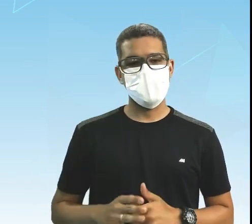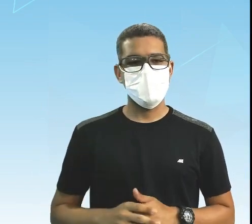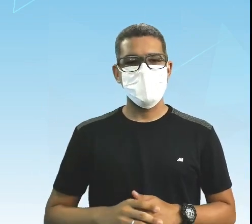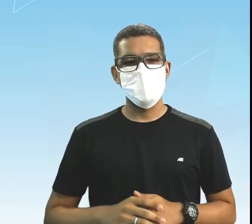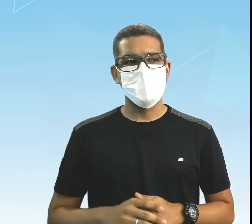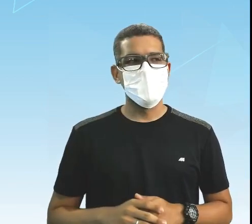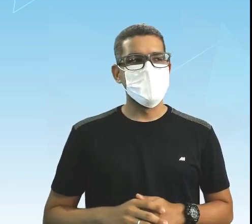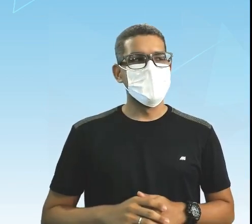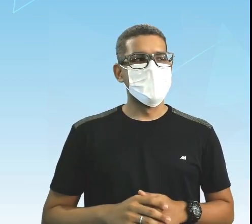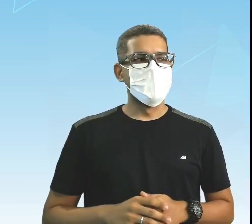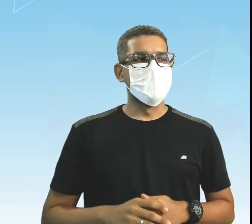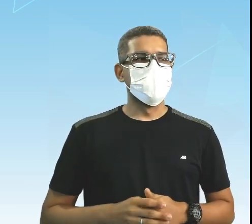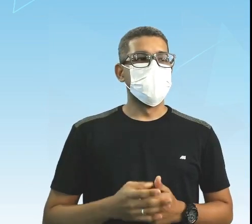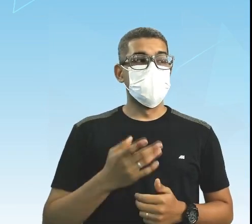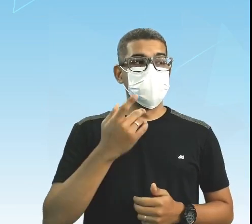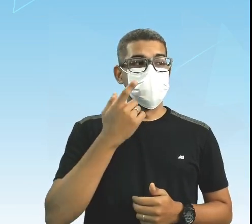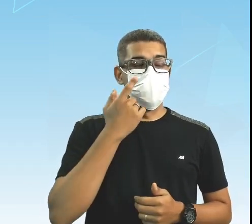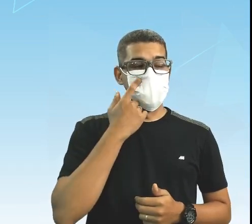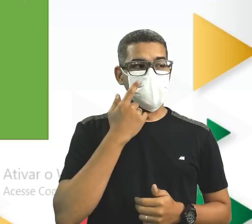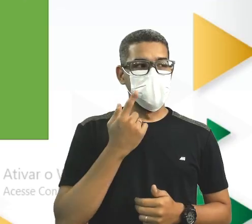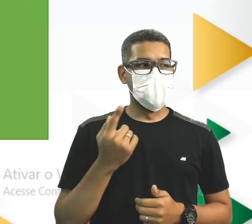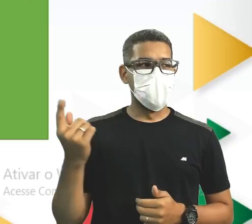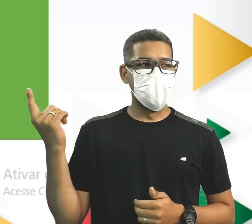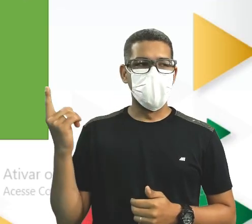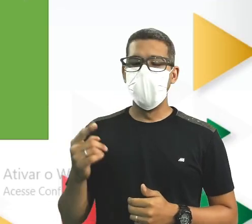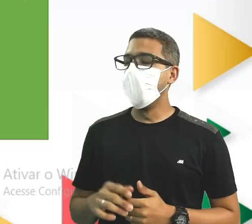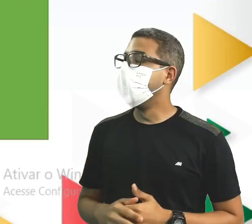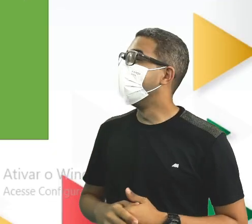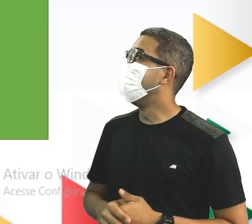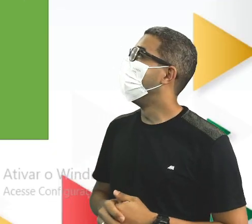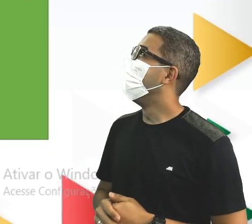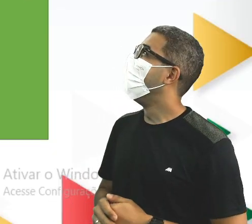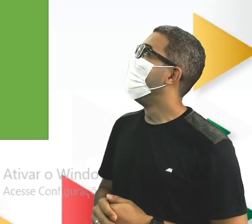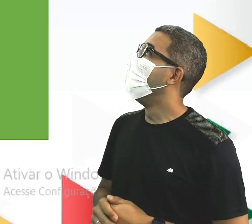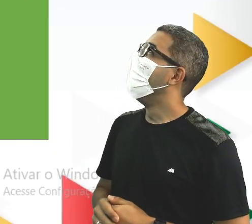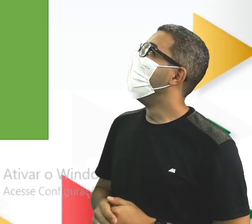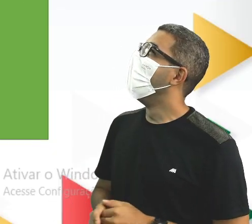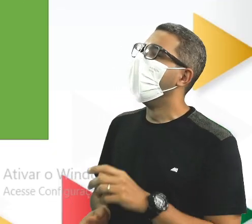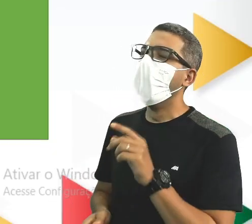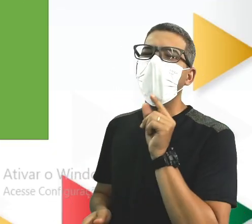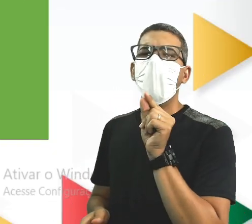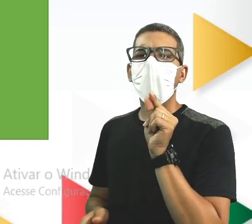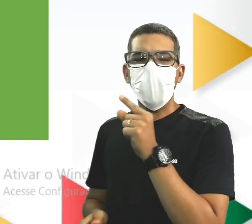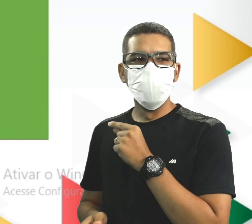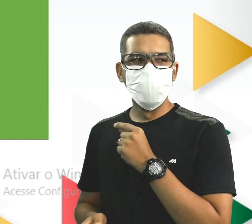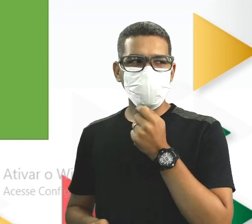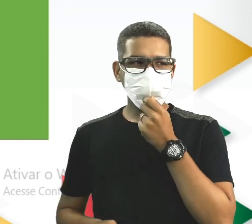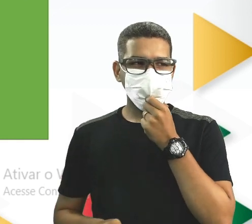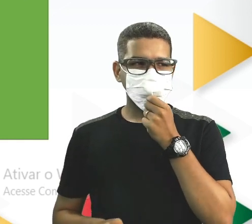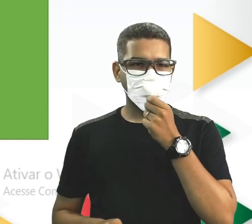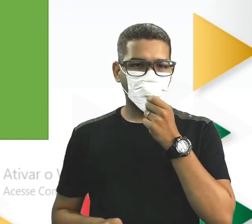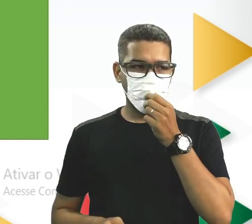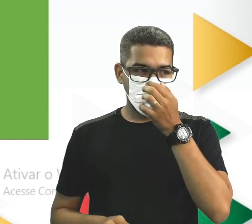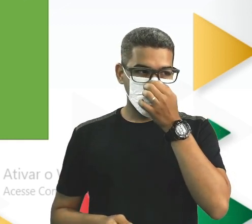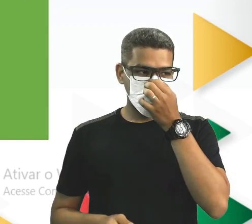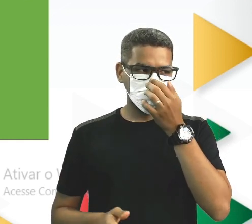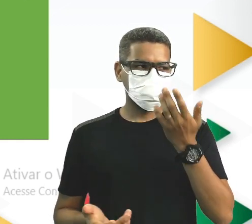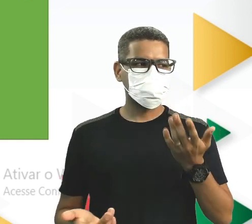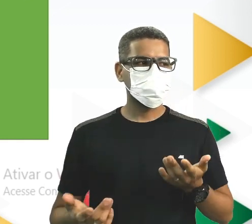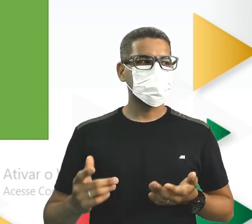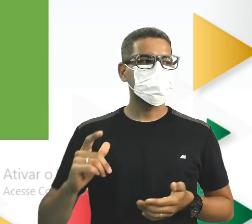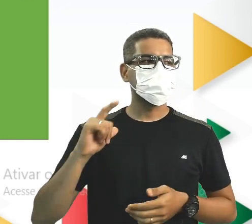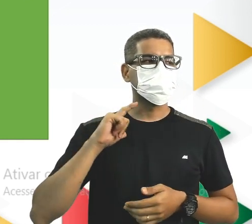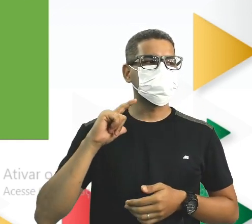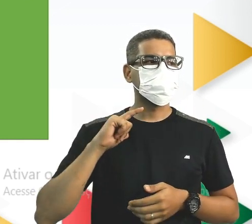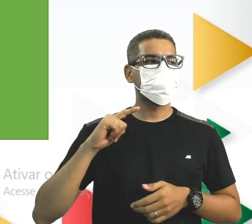olha a mensagem aí que vocês estão olhando, veja. Por exemplo, o que vocês estão vendo aí? Na oratória,